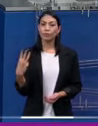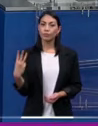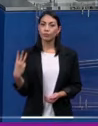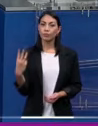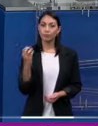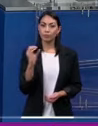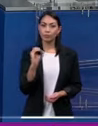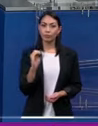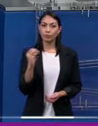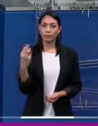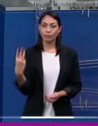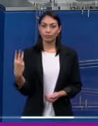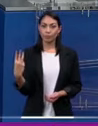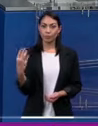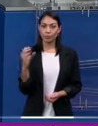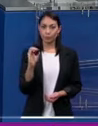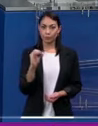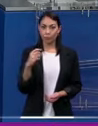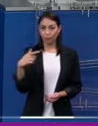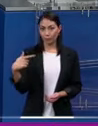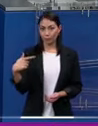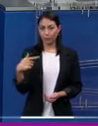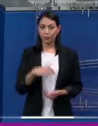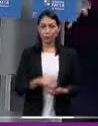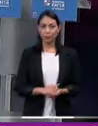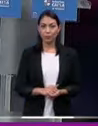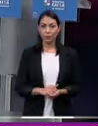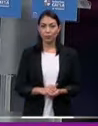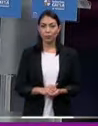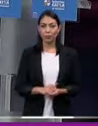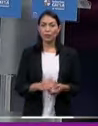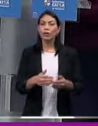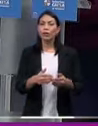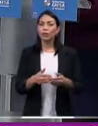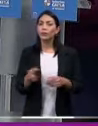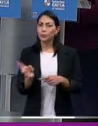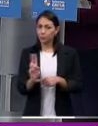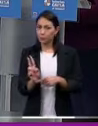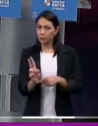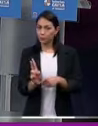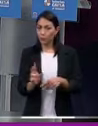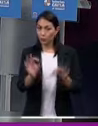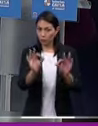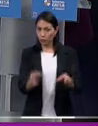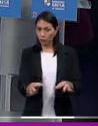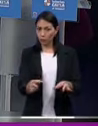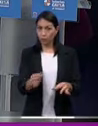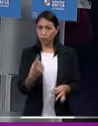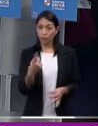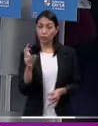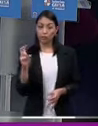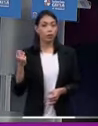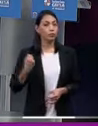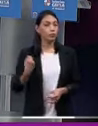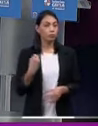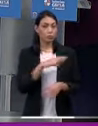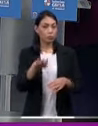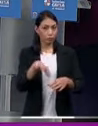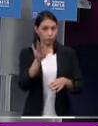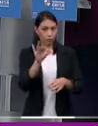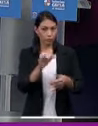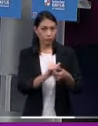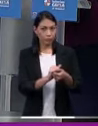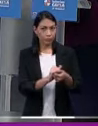13, 03 e 07. Por favor, senhores auditores, os senhores confirmam os 15 números